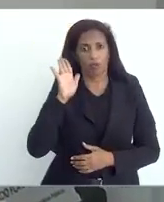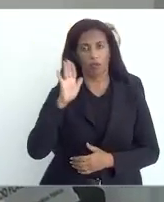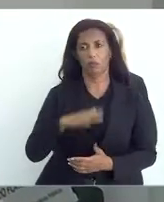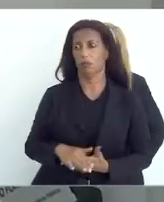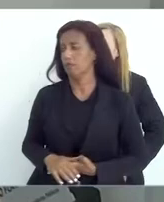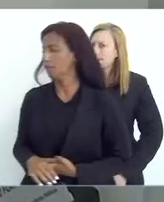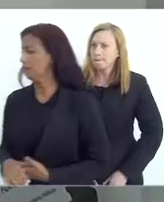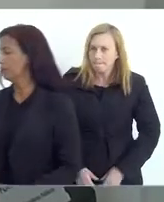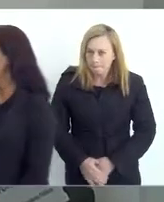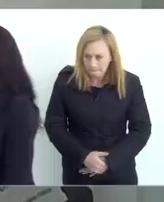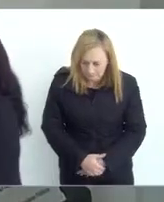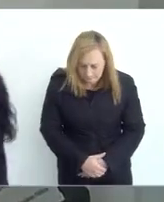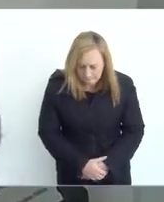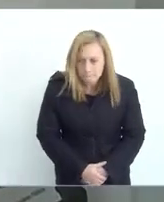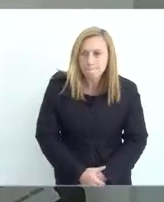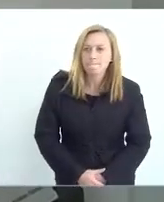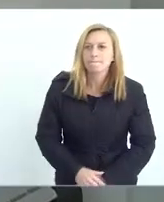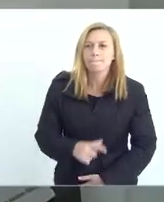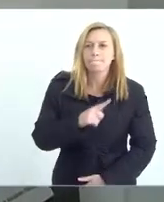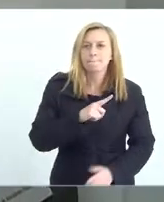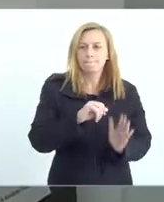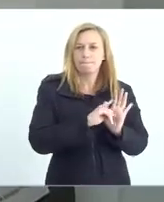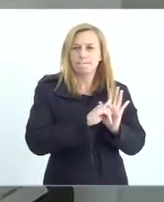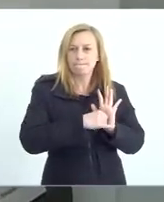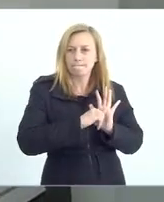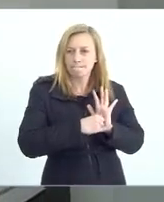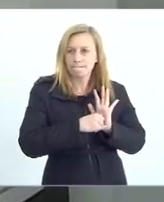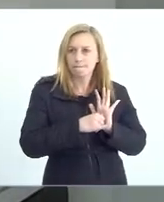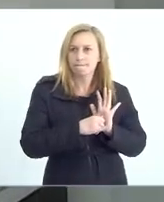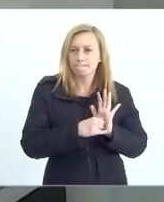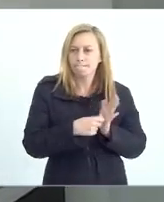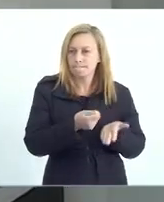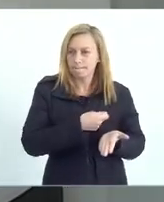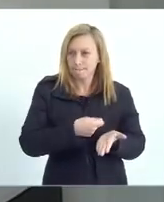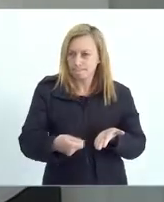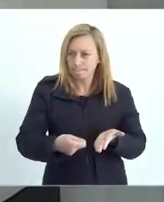a gente fez a gente tem o diário oficial descrição